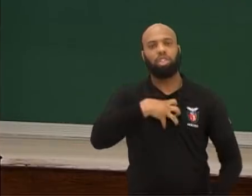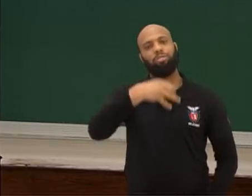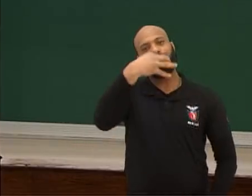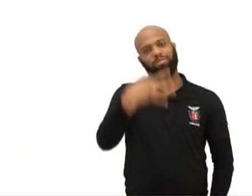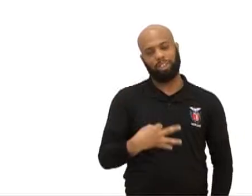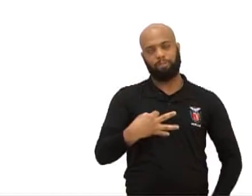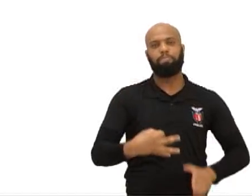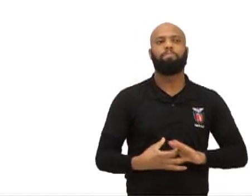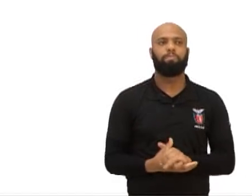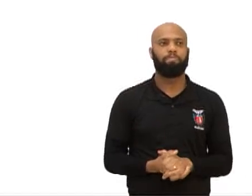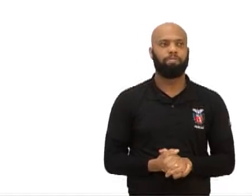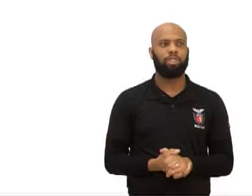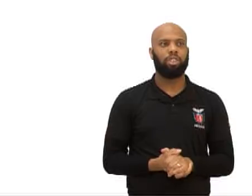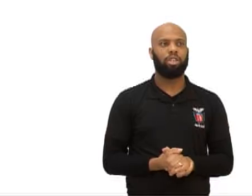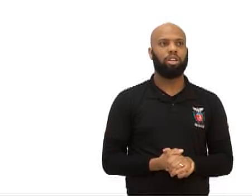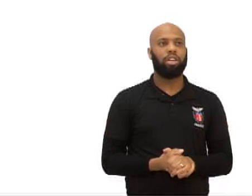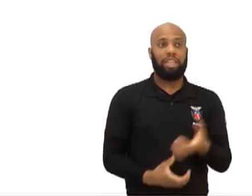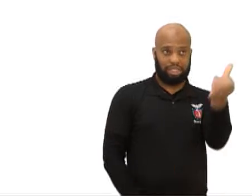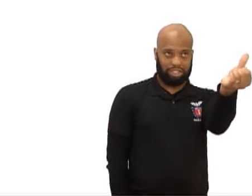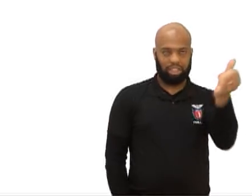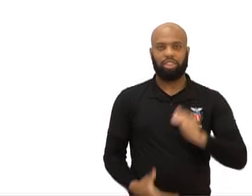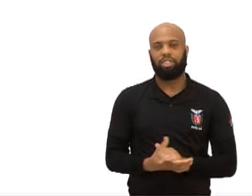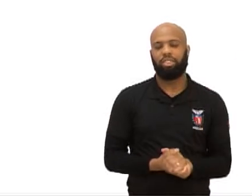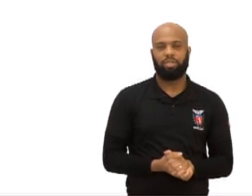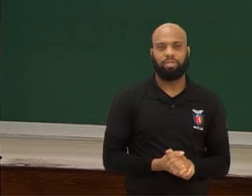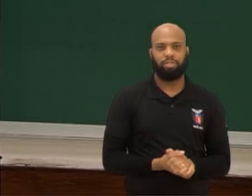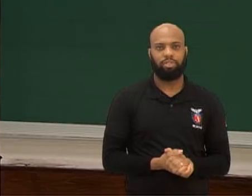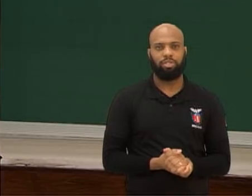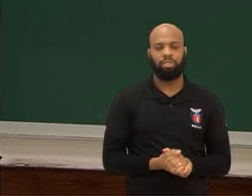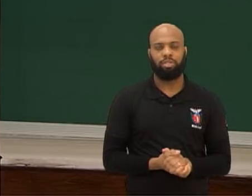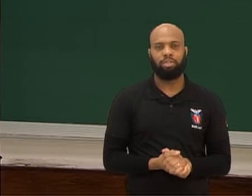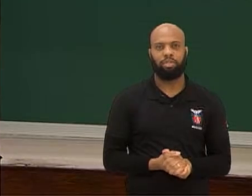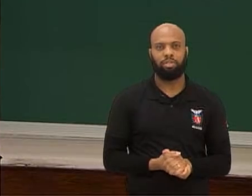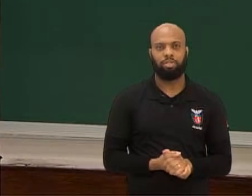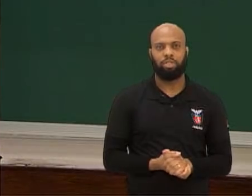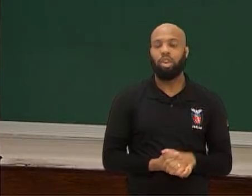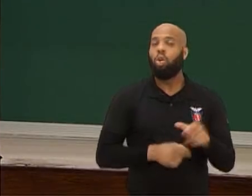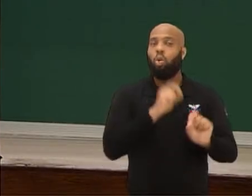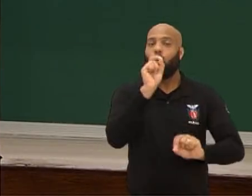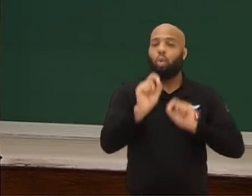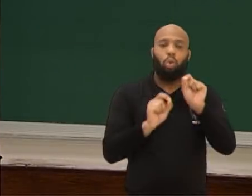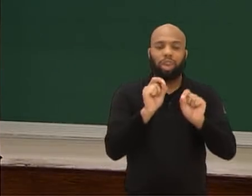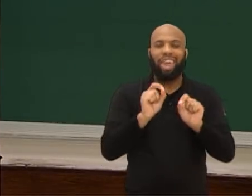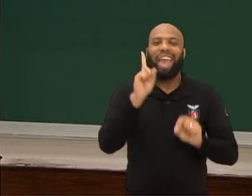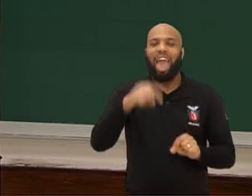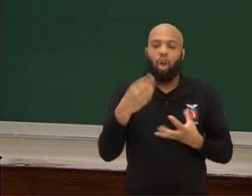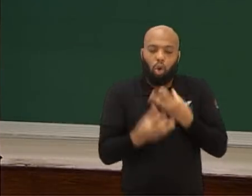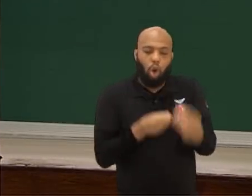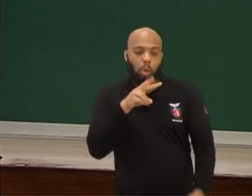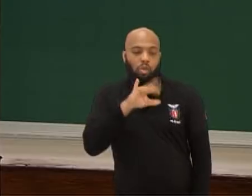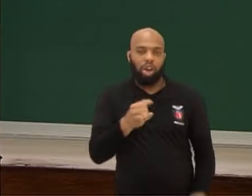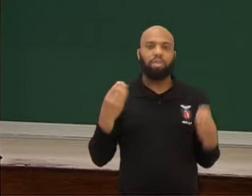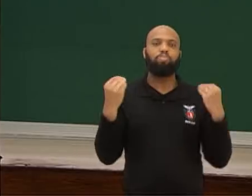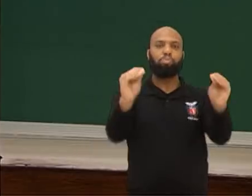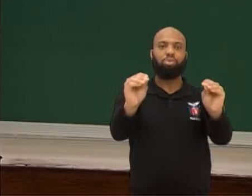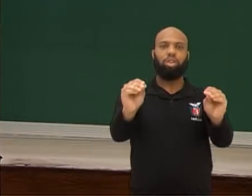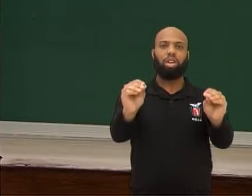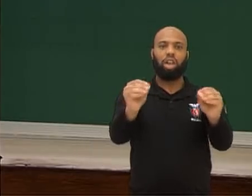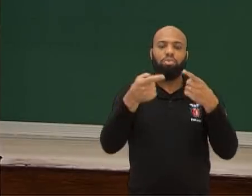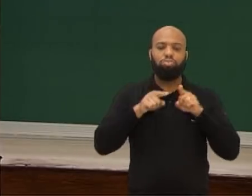possível. E a operação propriamente dita, que é a execução da sonoplastia no momento da